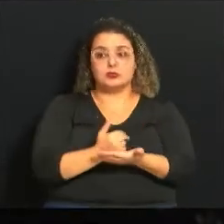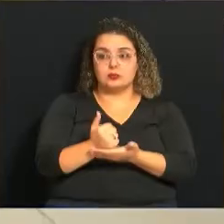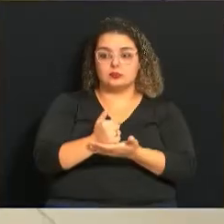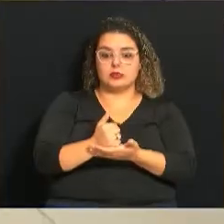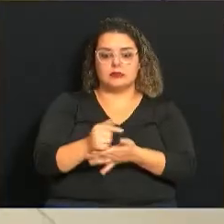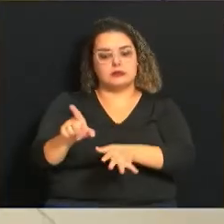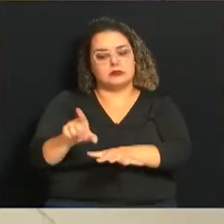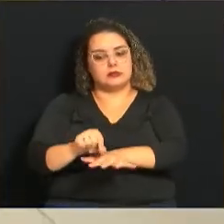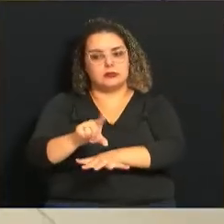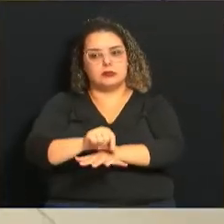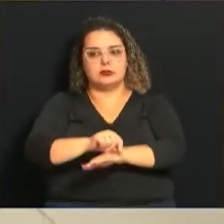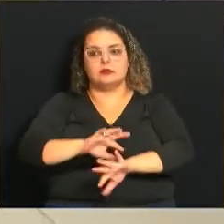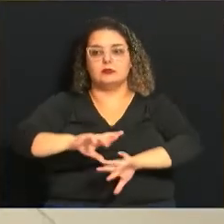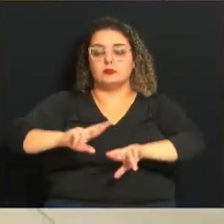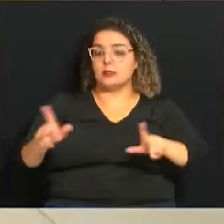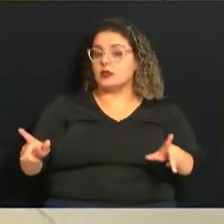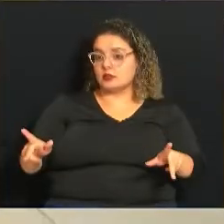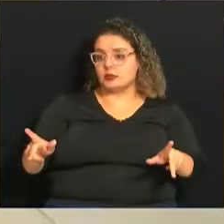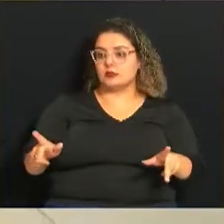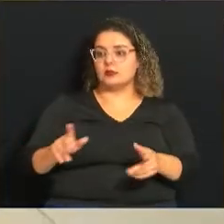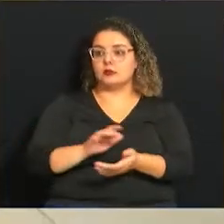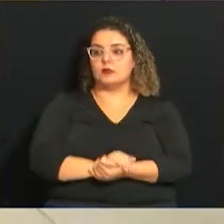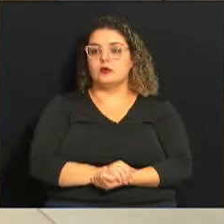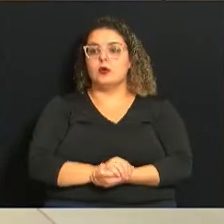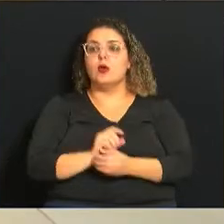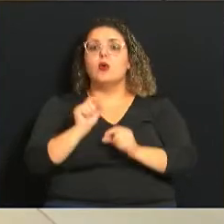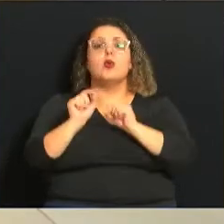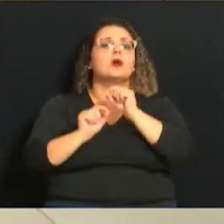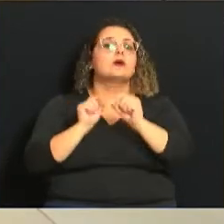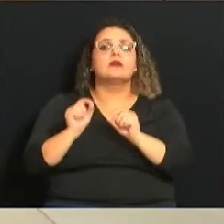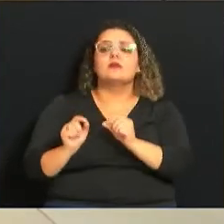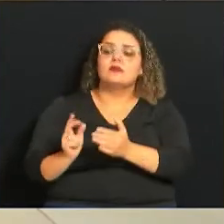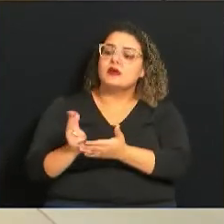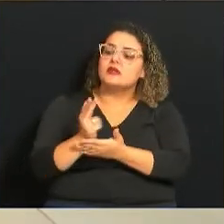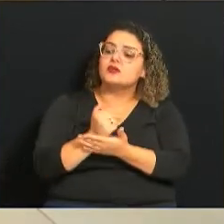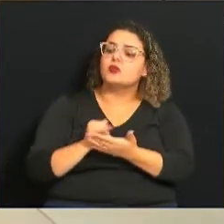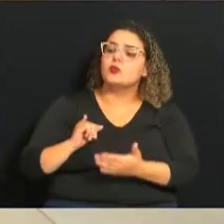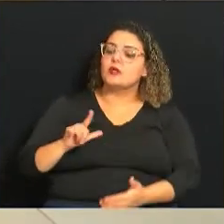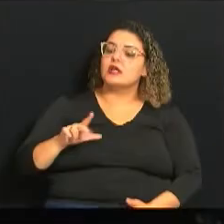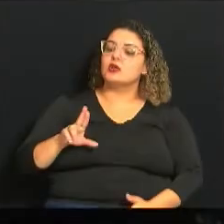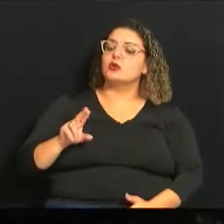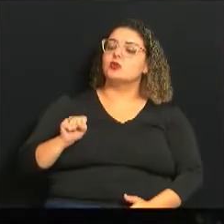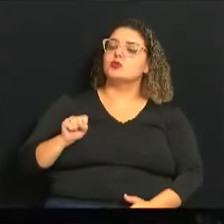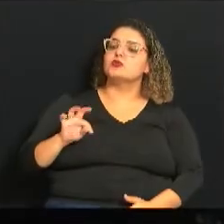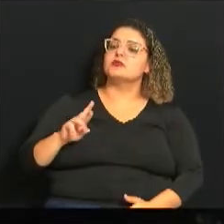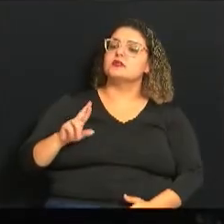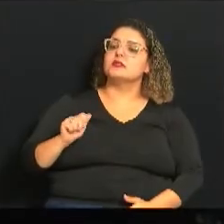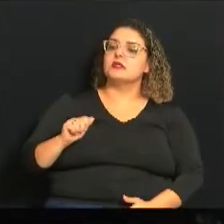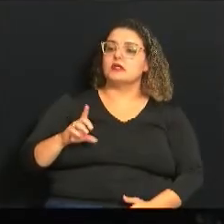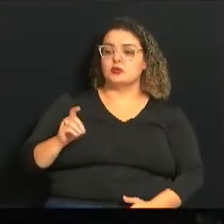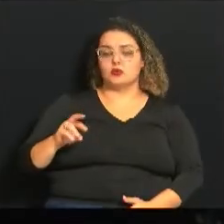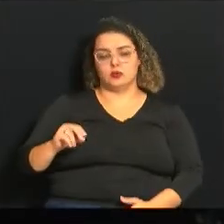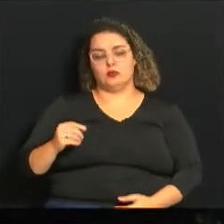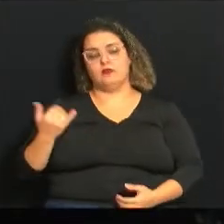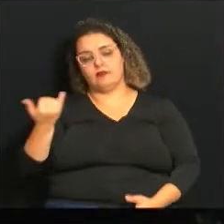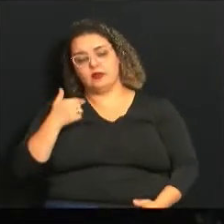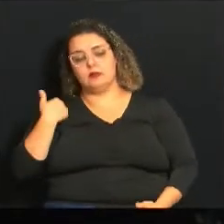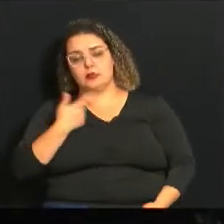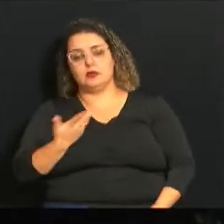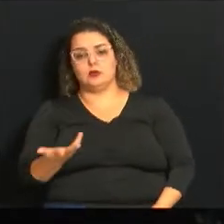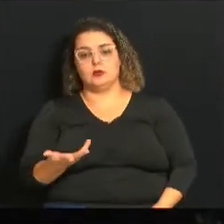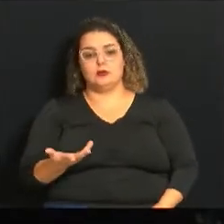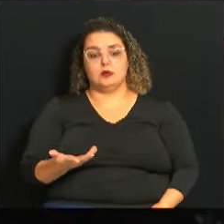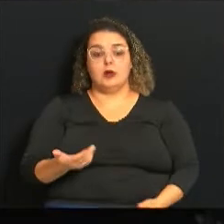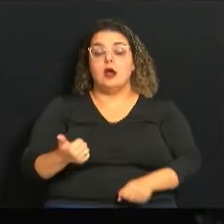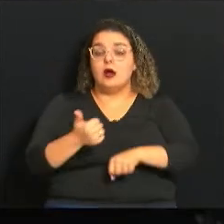diferentes. O que faz um ilustrador, uma ilustradora? Conta pra gente. Então, o ilustrador ele tem a